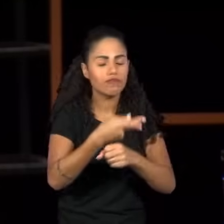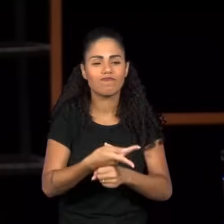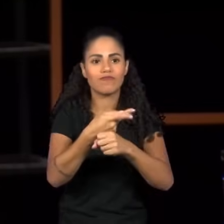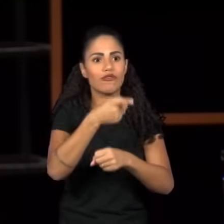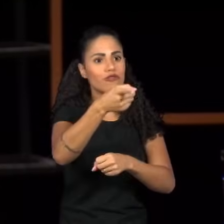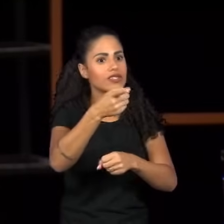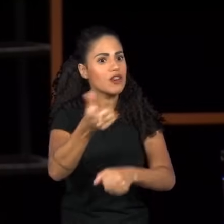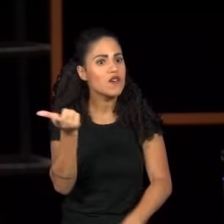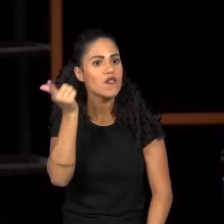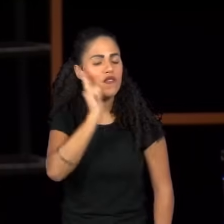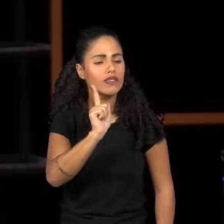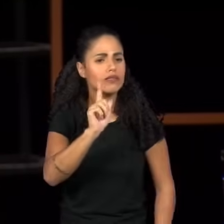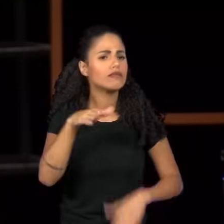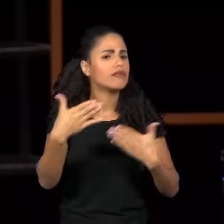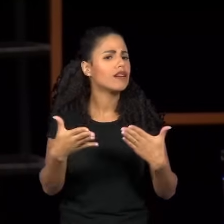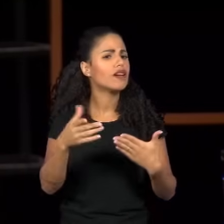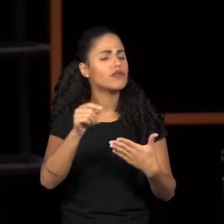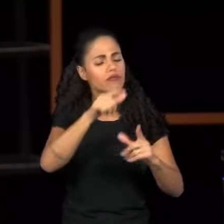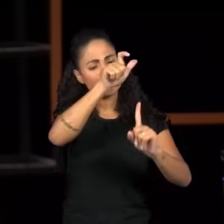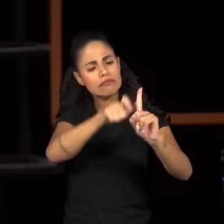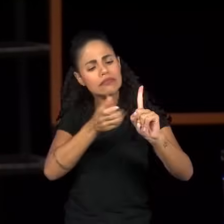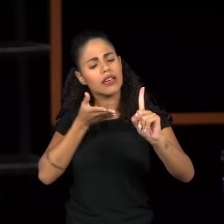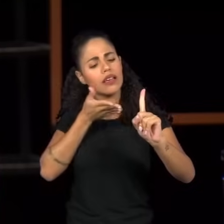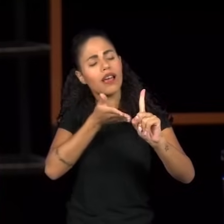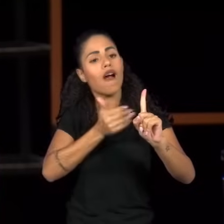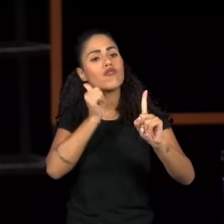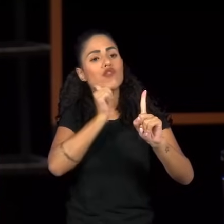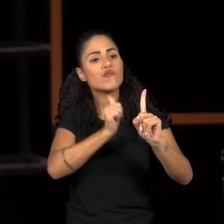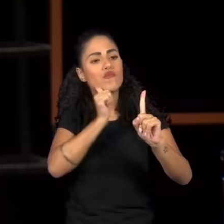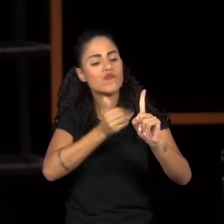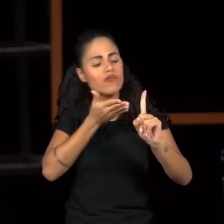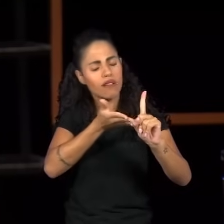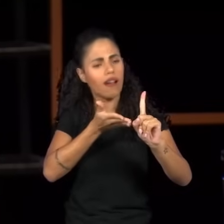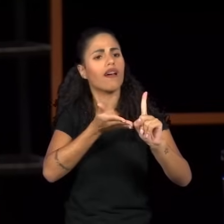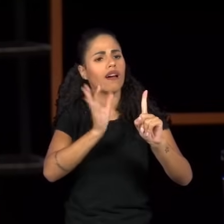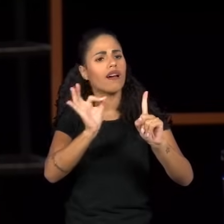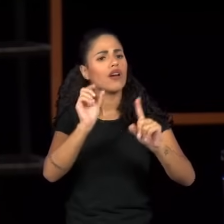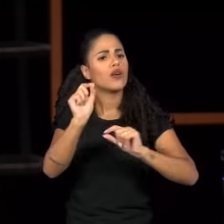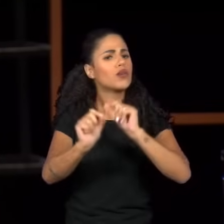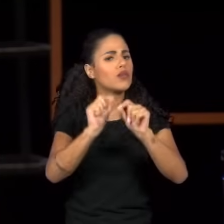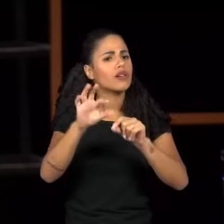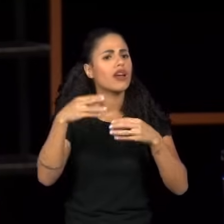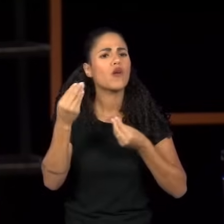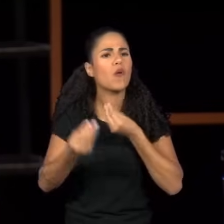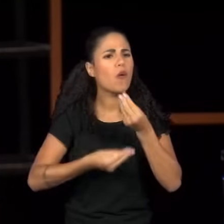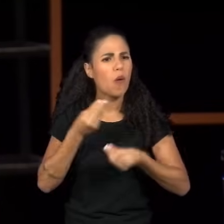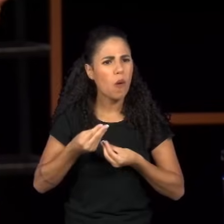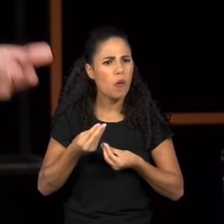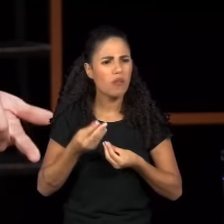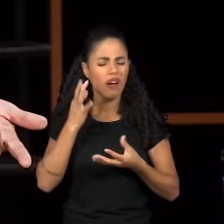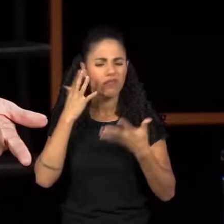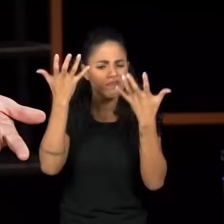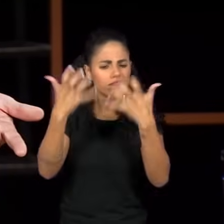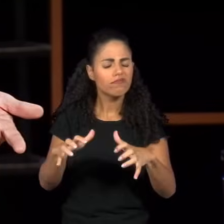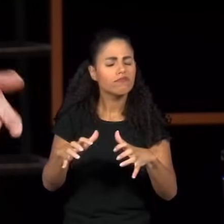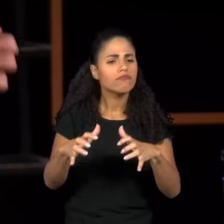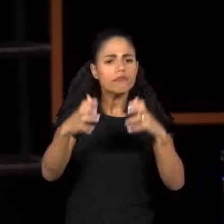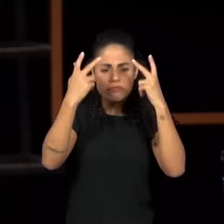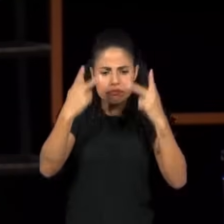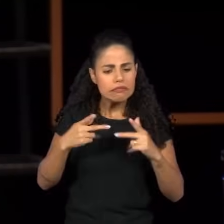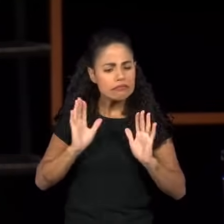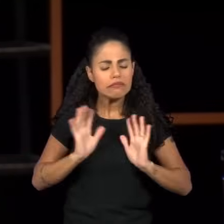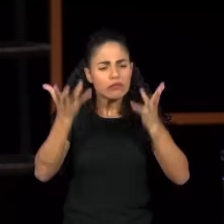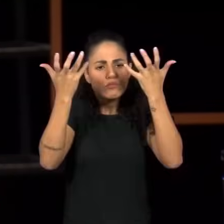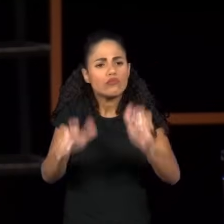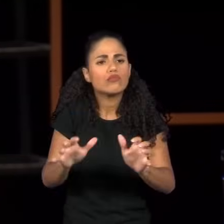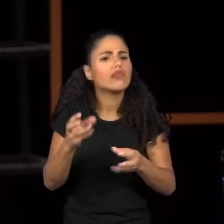televisão. E você disse que esse personagem, a encarnação, te ensinou a como não ser com as pessoas. Explica